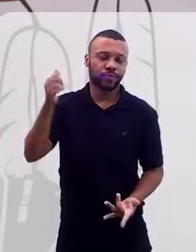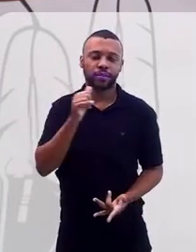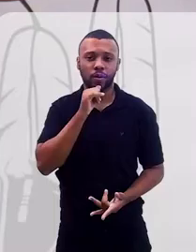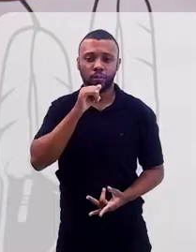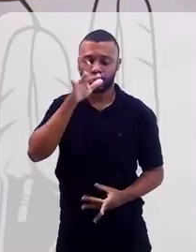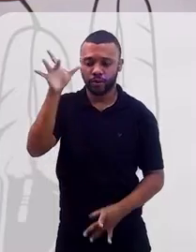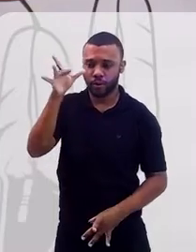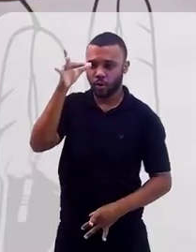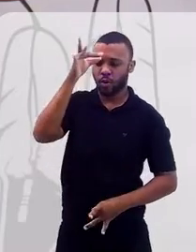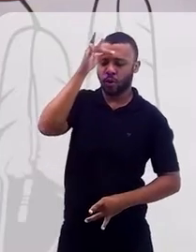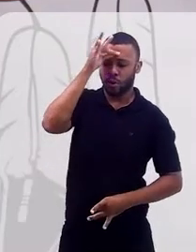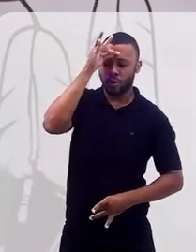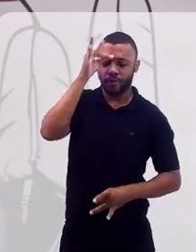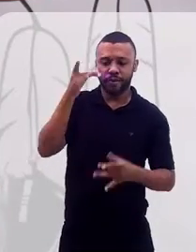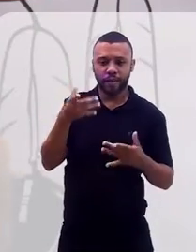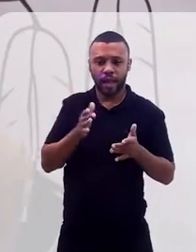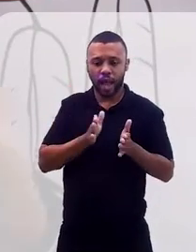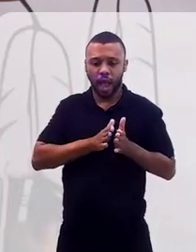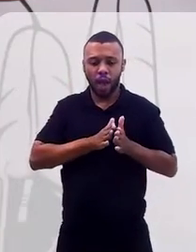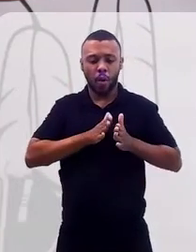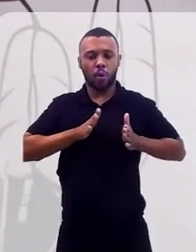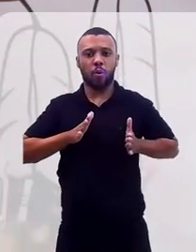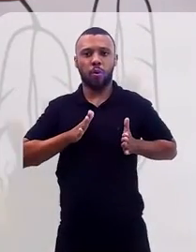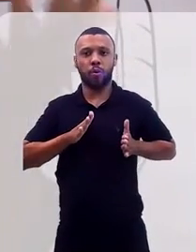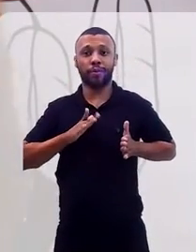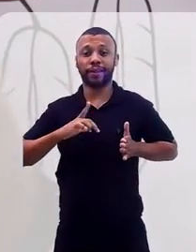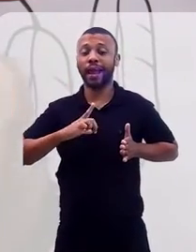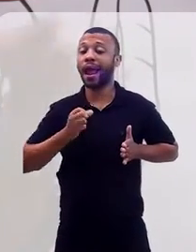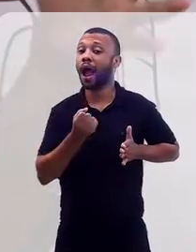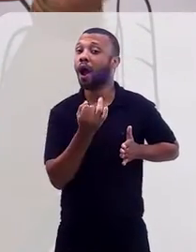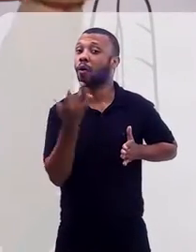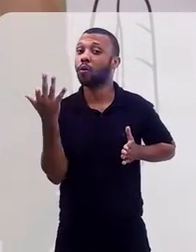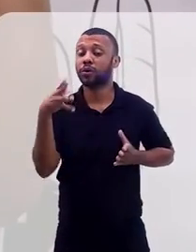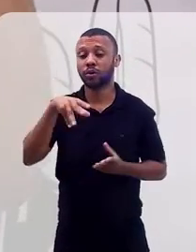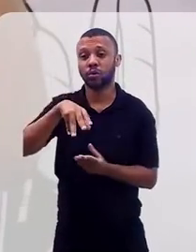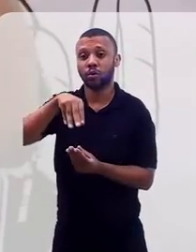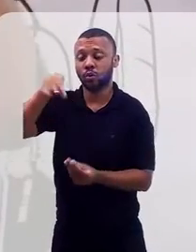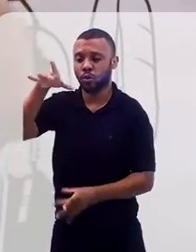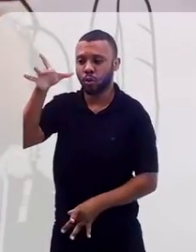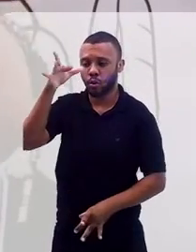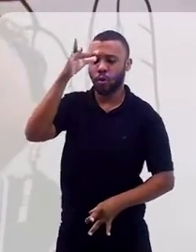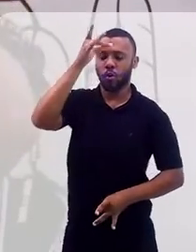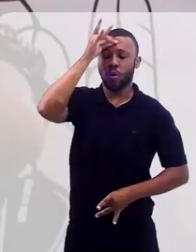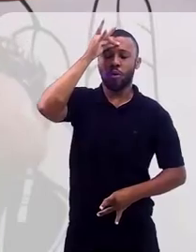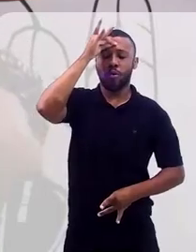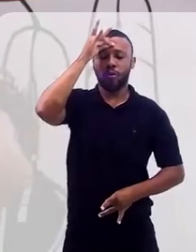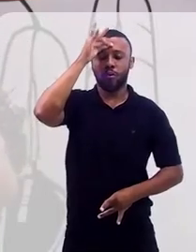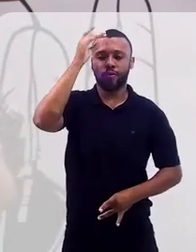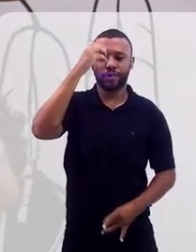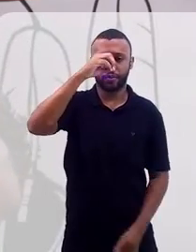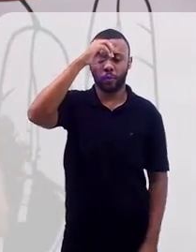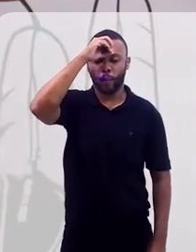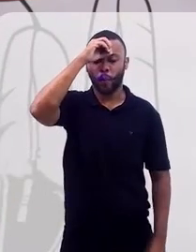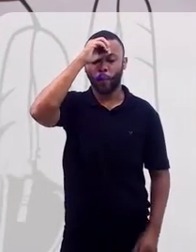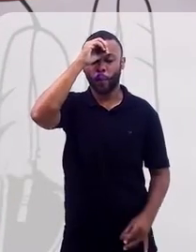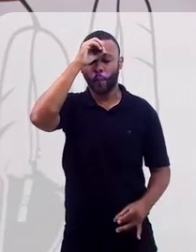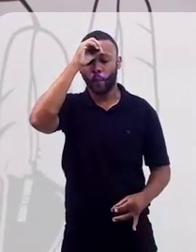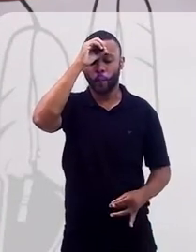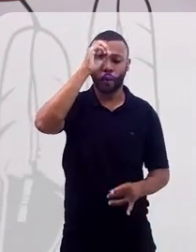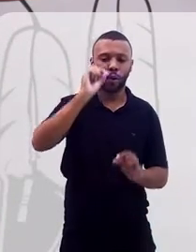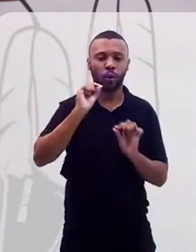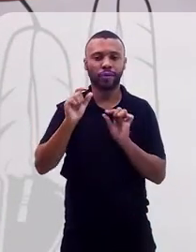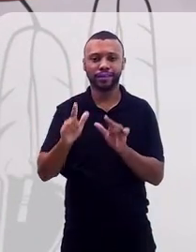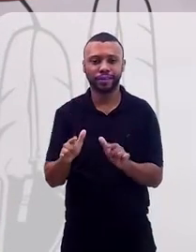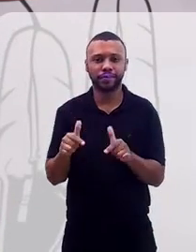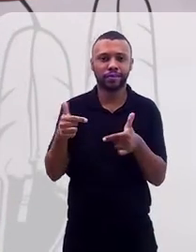possessão é aquele que você se abre e vem um espírito alguns espíritos e tomam a sua personalidade e você não sabe